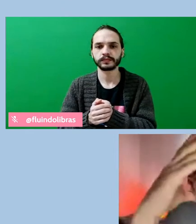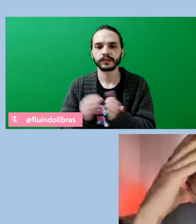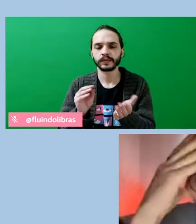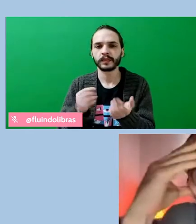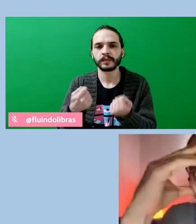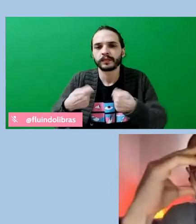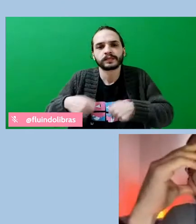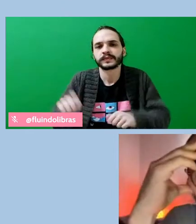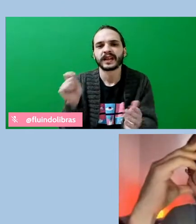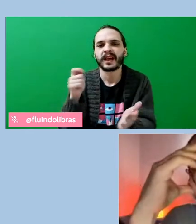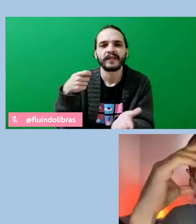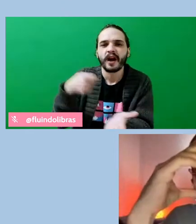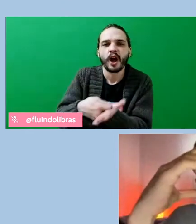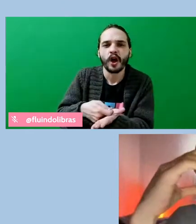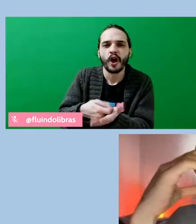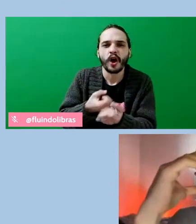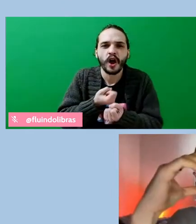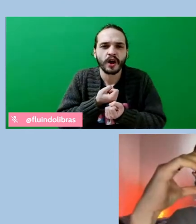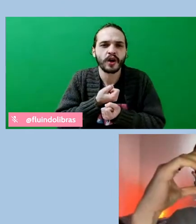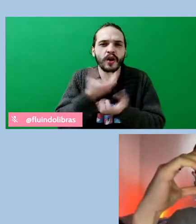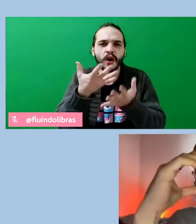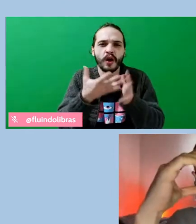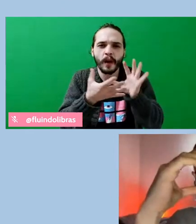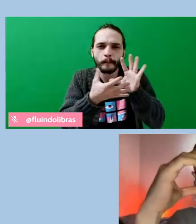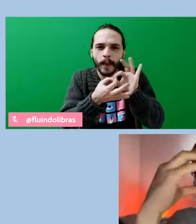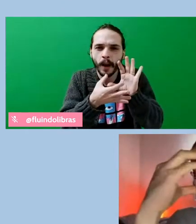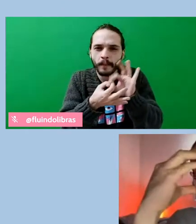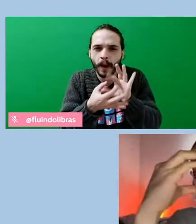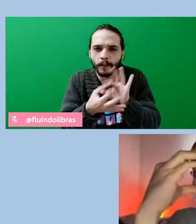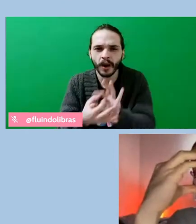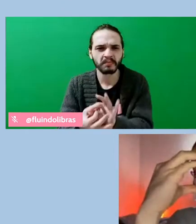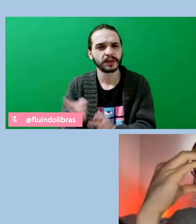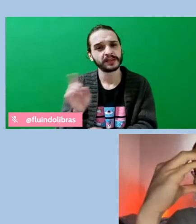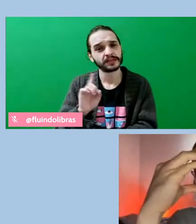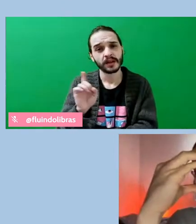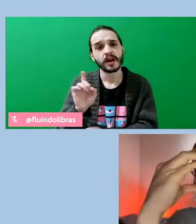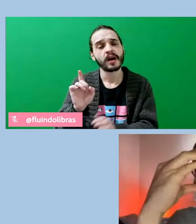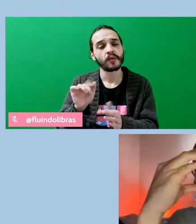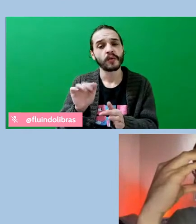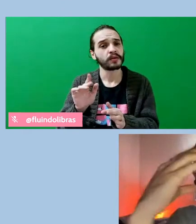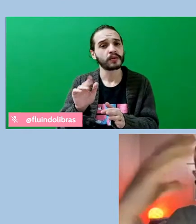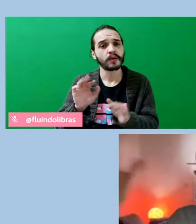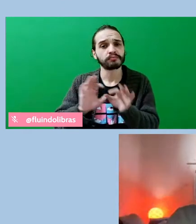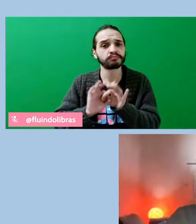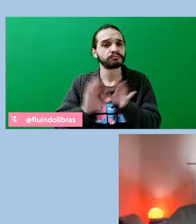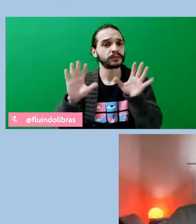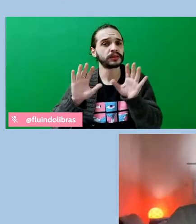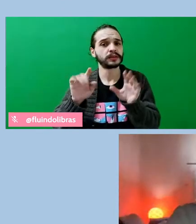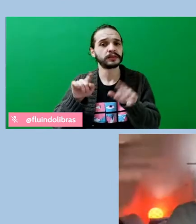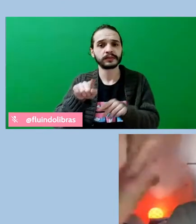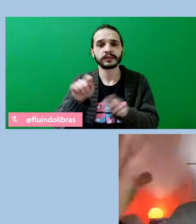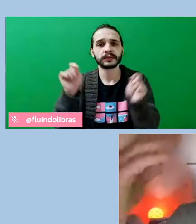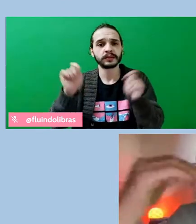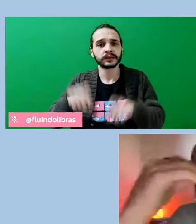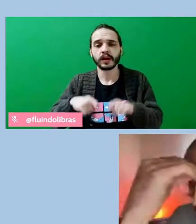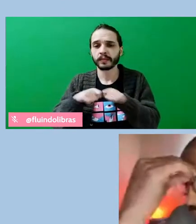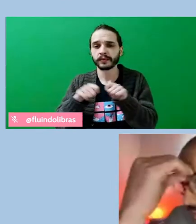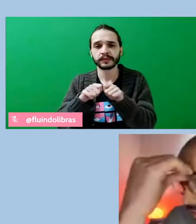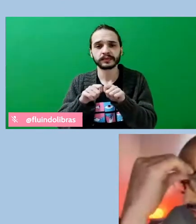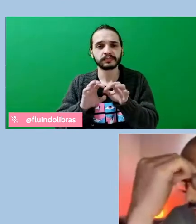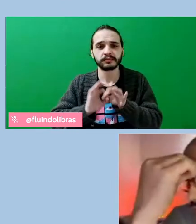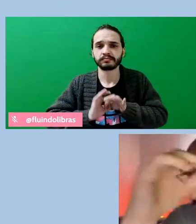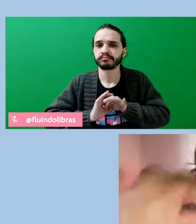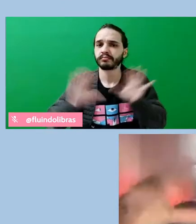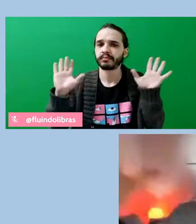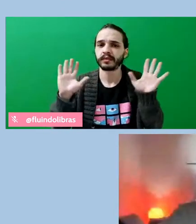obrigação que a gente tem, às vezes, de contar tudo, de encaixar tudo, né? O Persona é muito libertador nesse sentido, porque o Persona é um filme que existe plenamente, na minha opinião, pelo